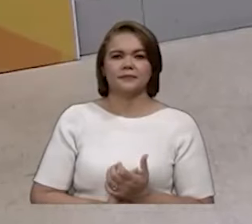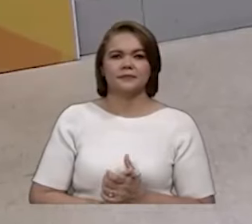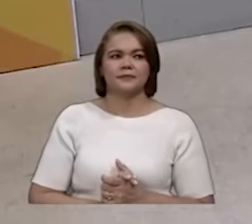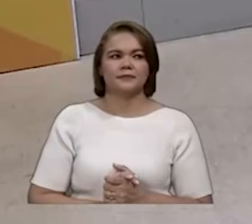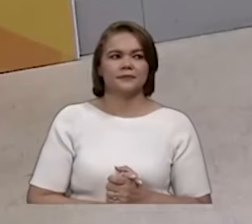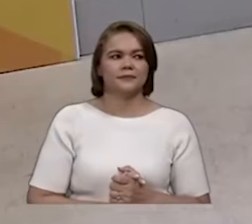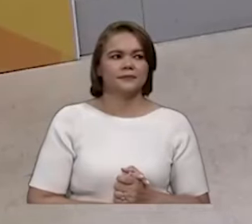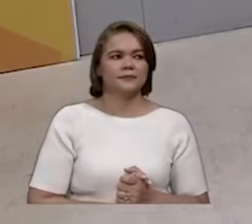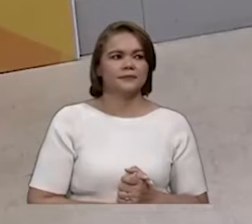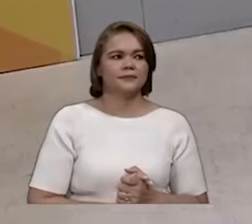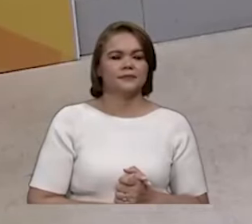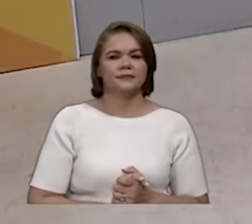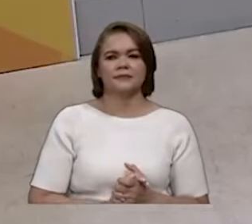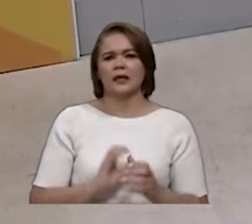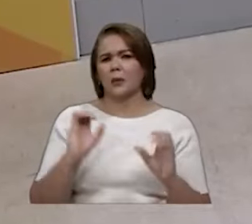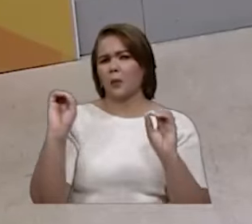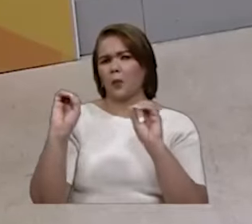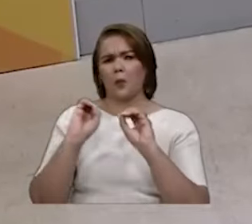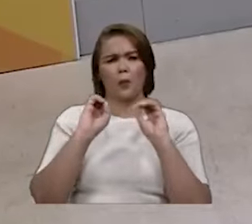gente,